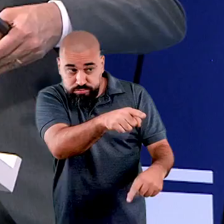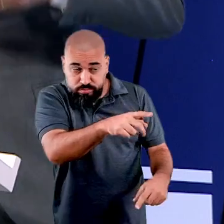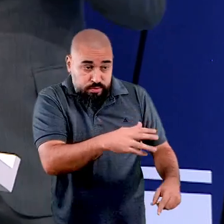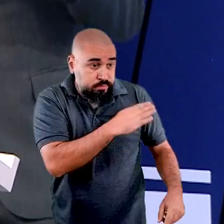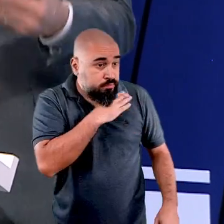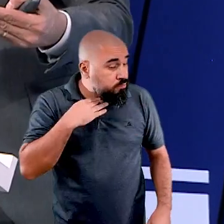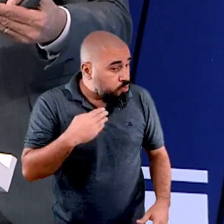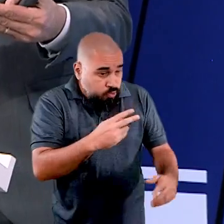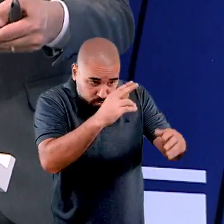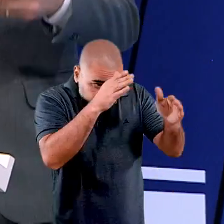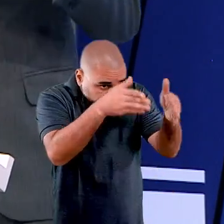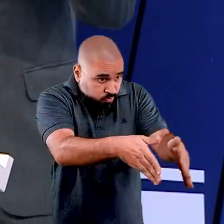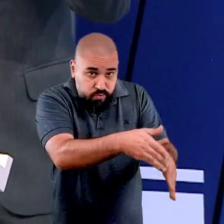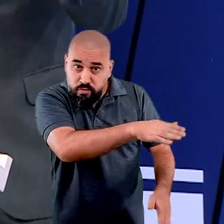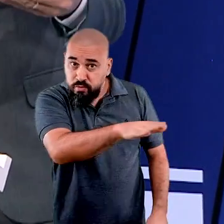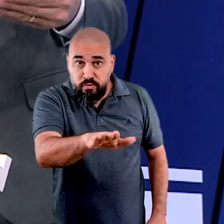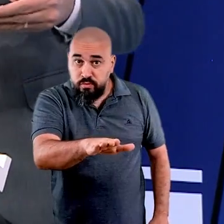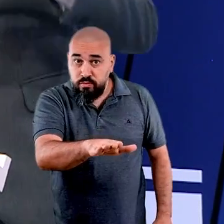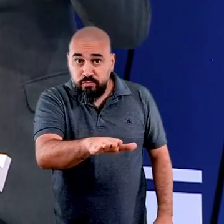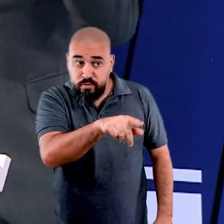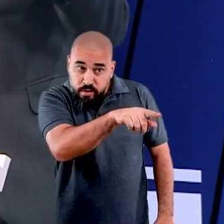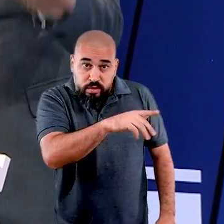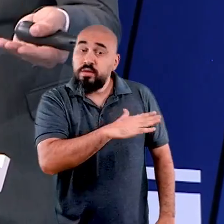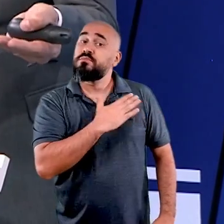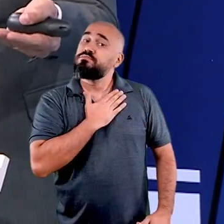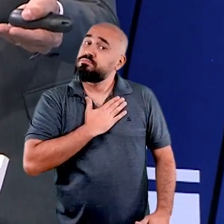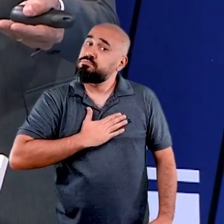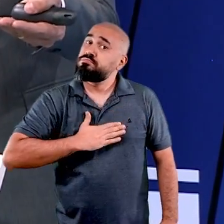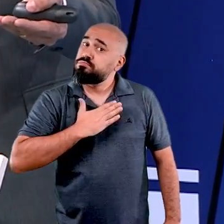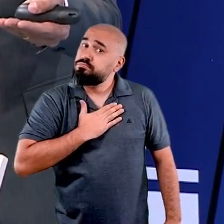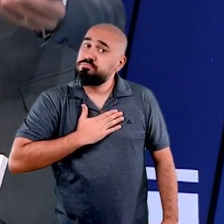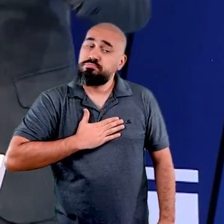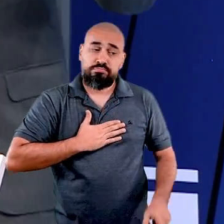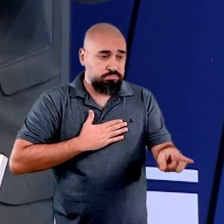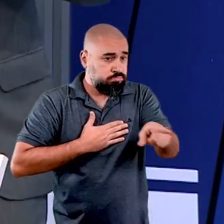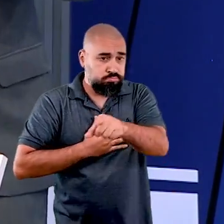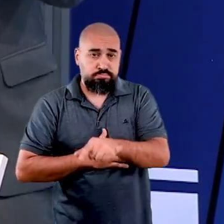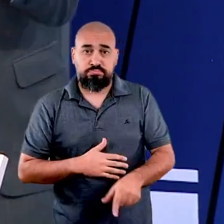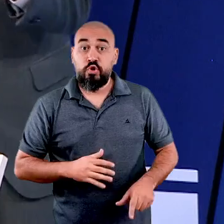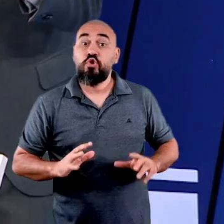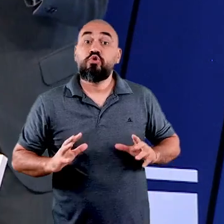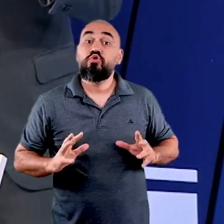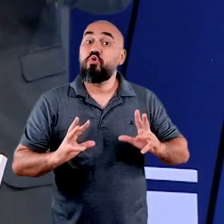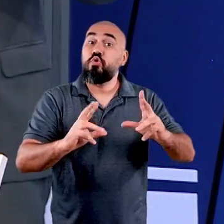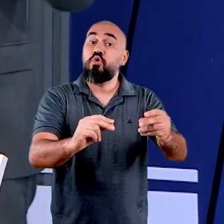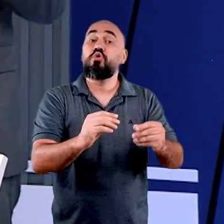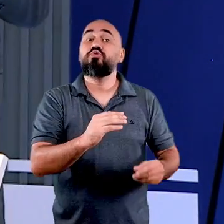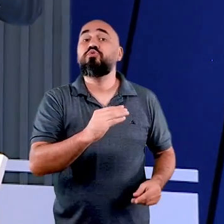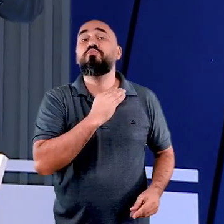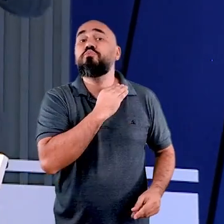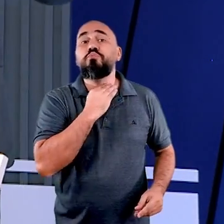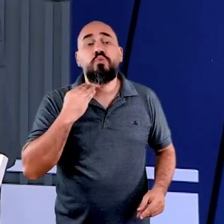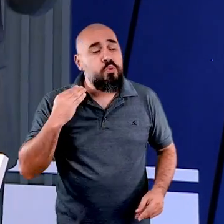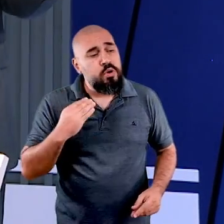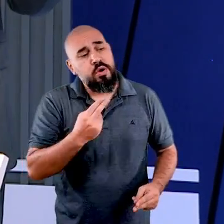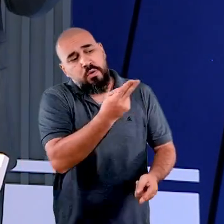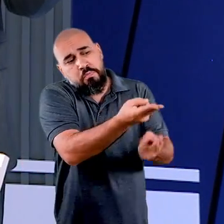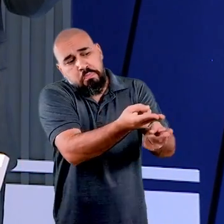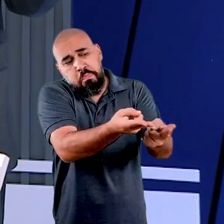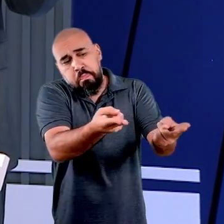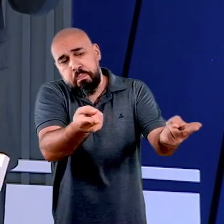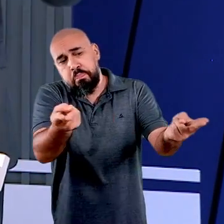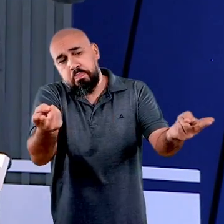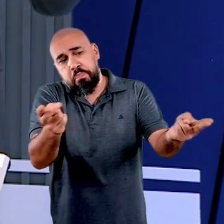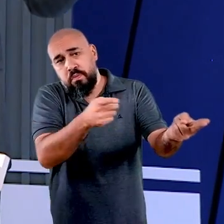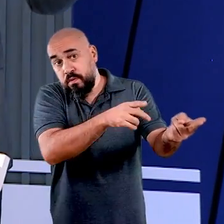Aqueles que já morreram descansam na sepultura. Todos que estão lá, em um momento, vão ouvir a voz de